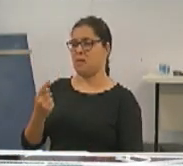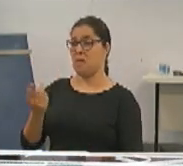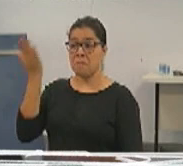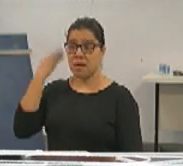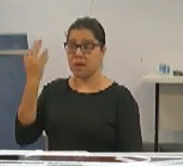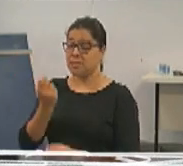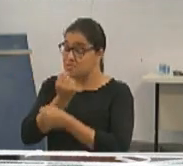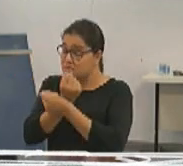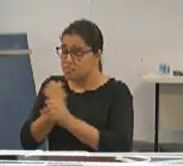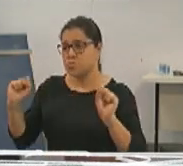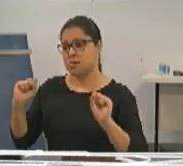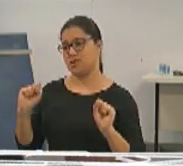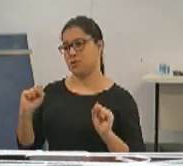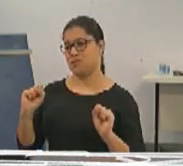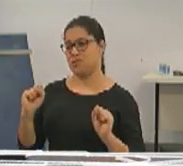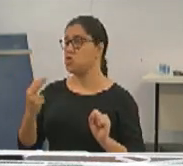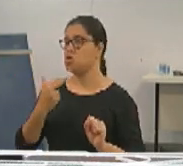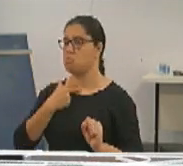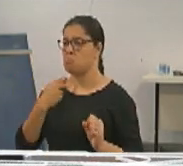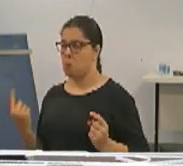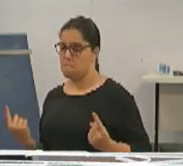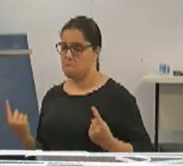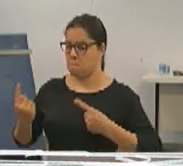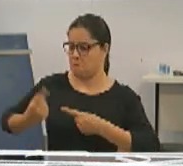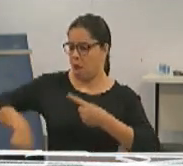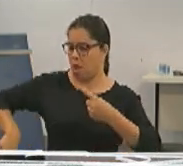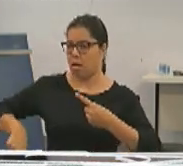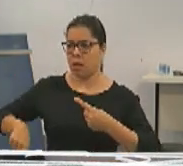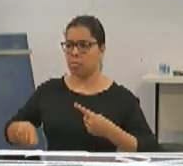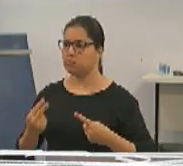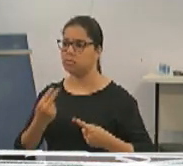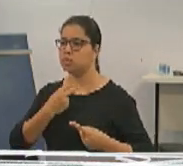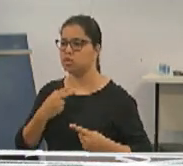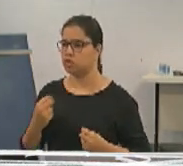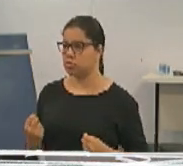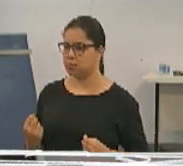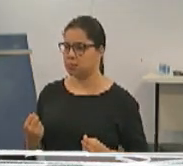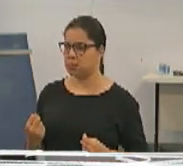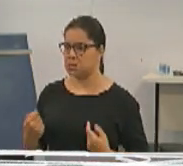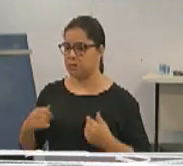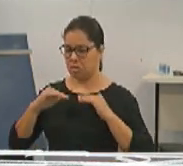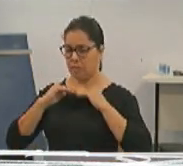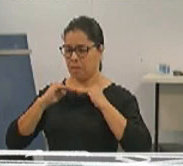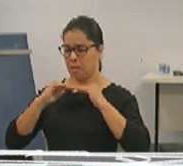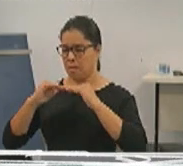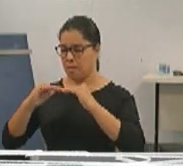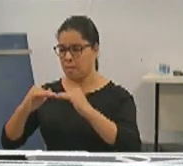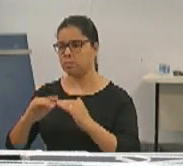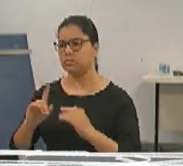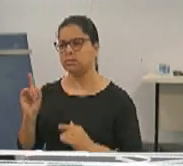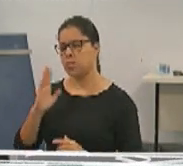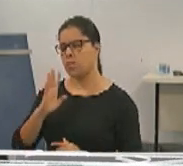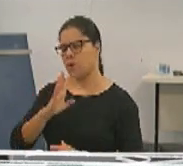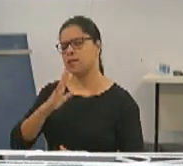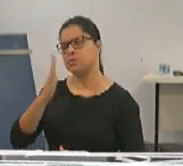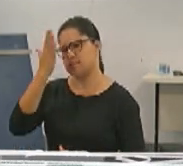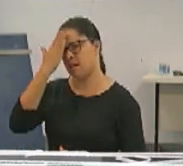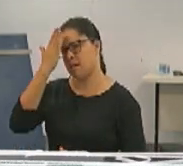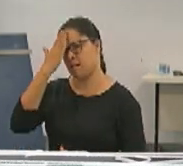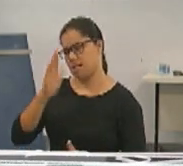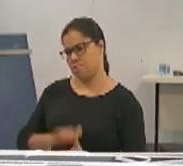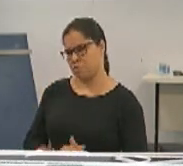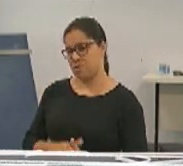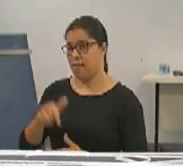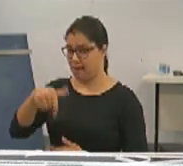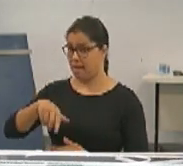Era impossível ter oposição dentro da universidade, vozes distoantes. O senhor sabe muito bem disso, né? O HU